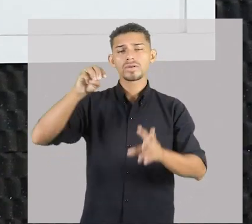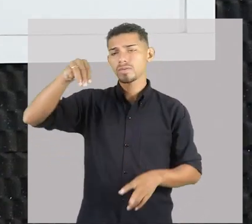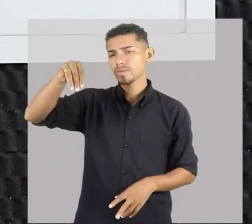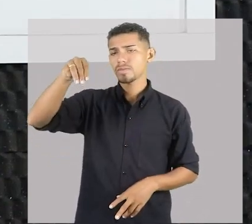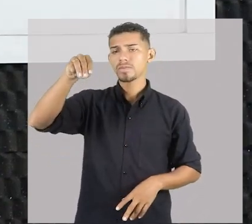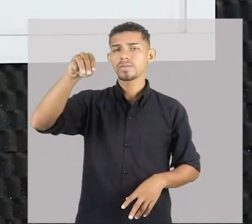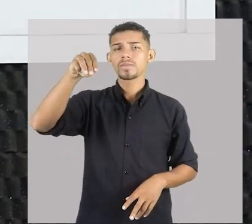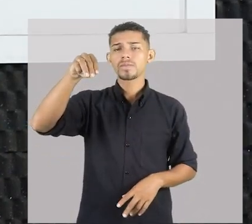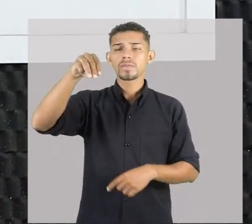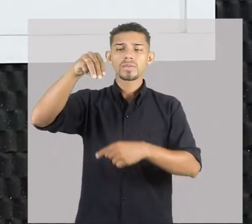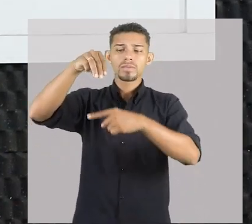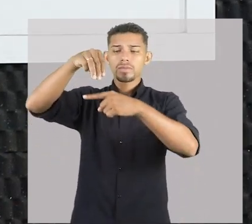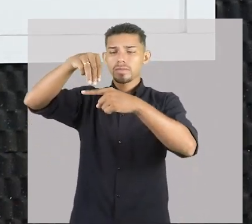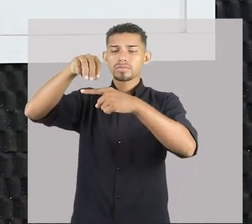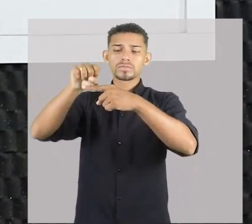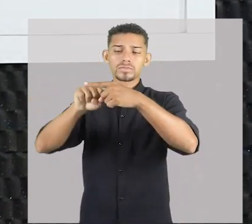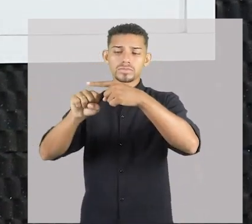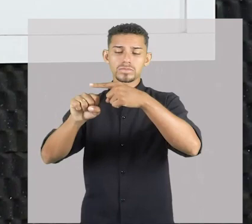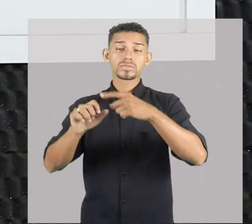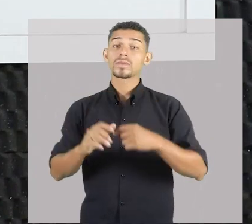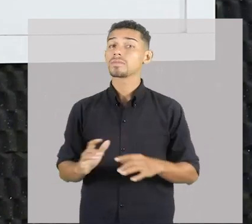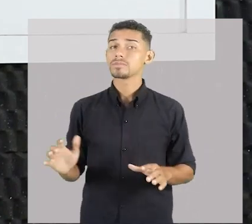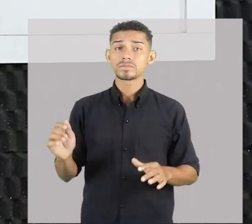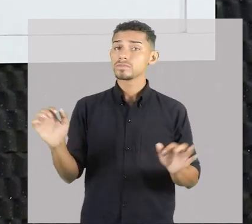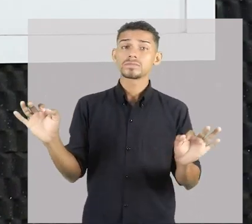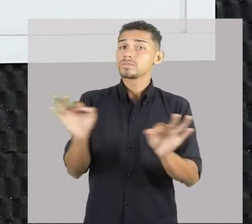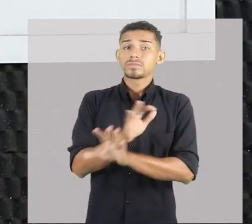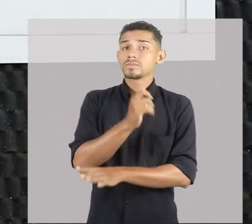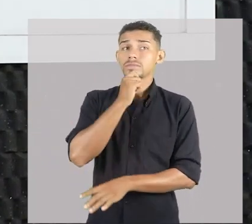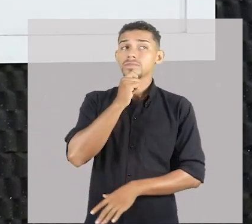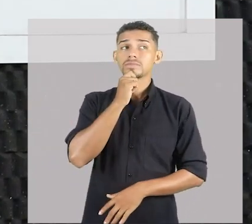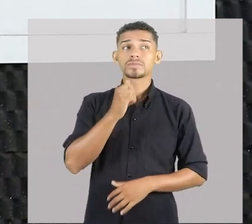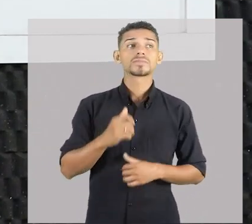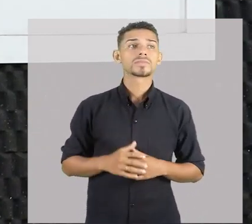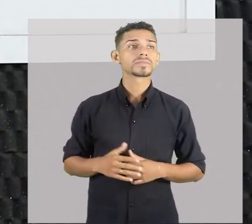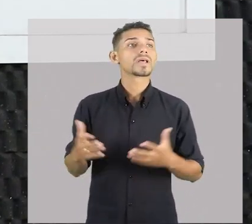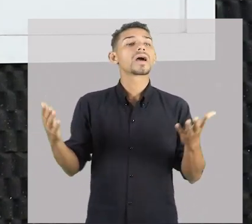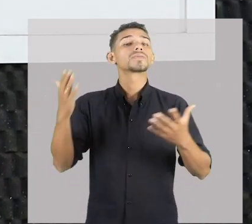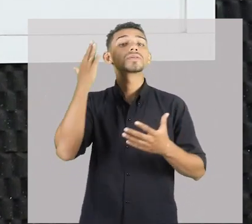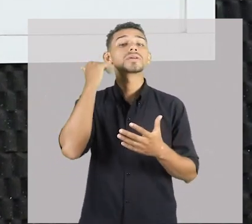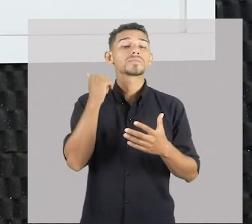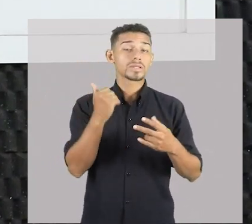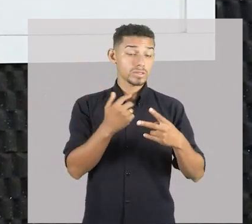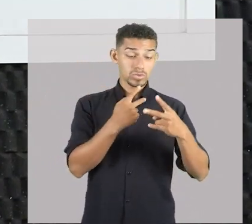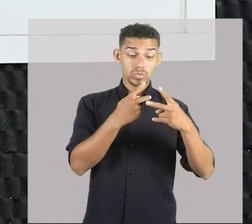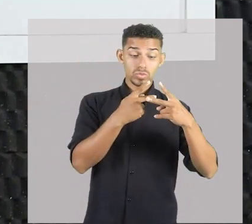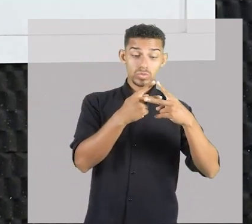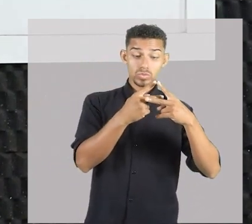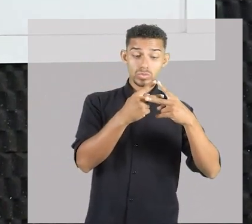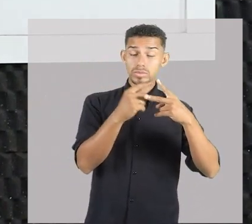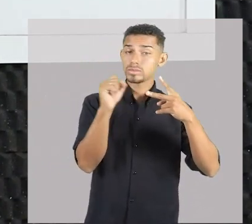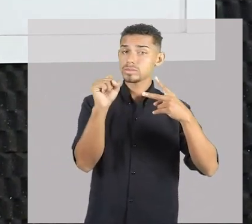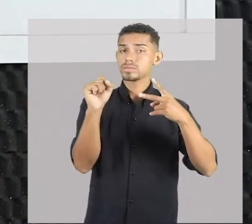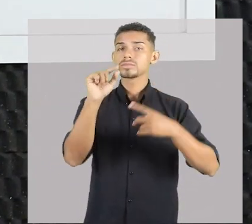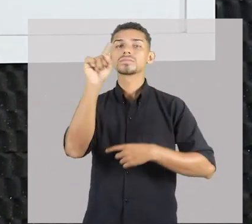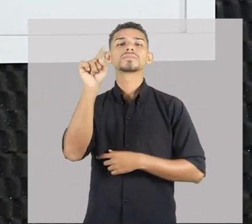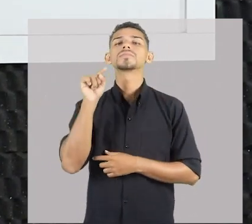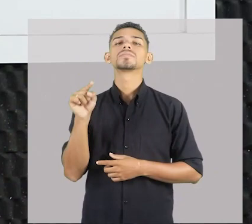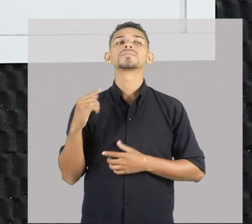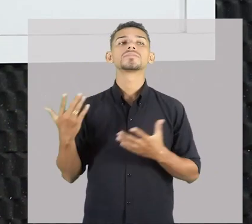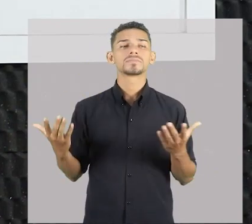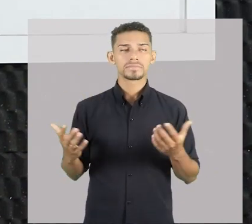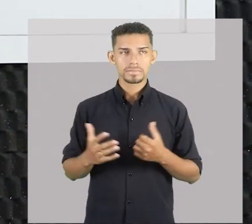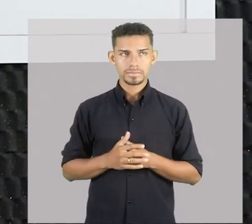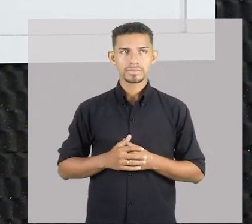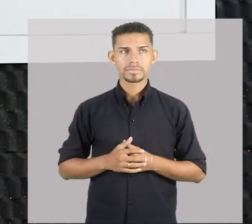segundo. Mas ainda não acabou. Eu quero saber o espaço percorrido em 10 segundos. Aí vamos agora aqui, ó, para a fórmula